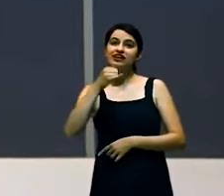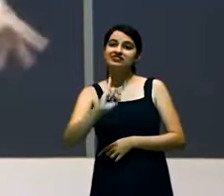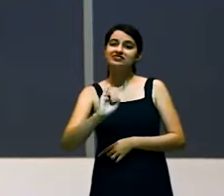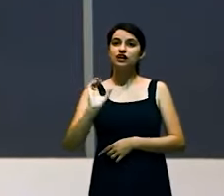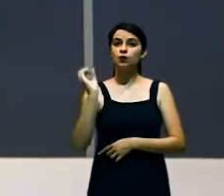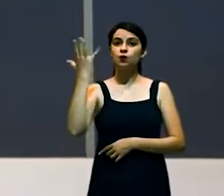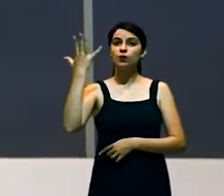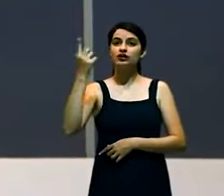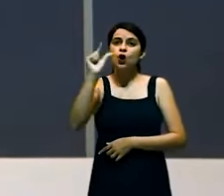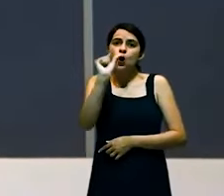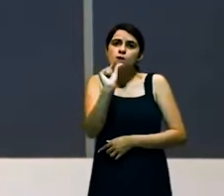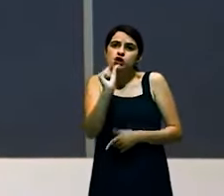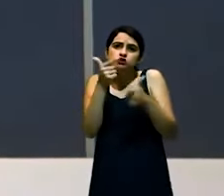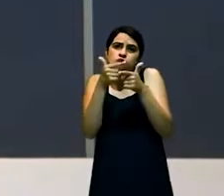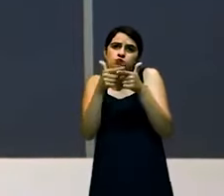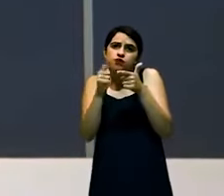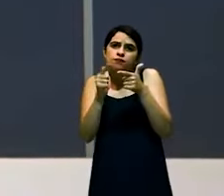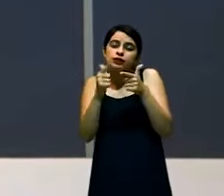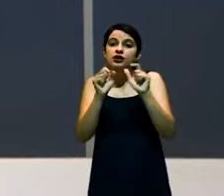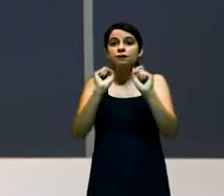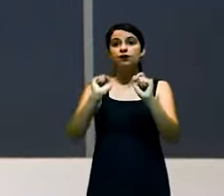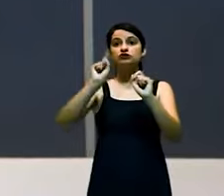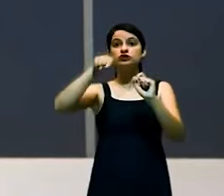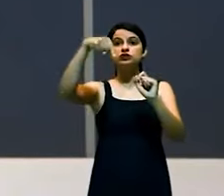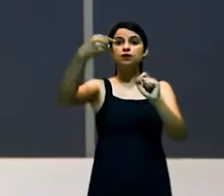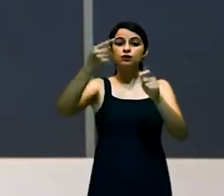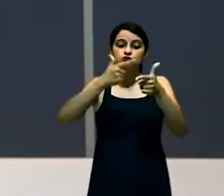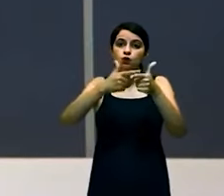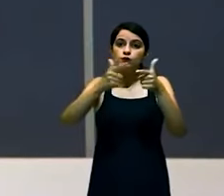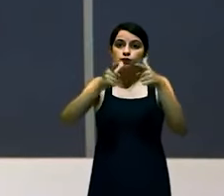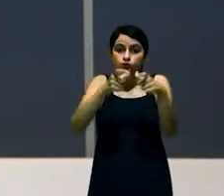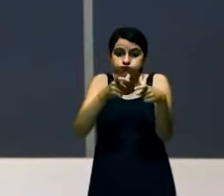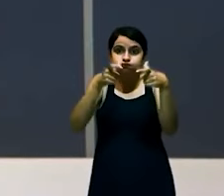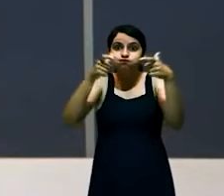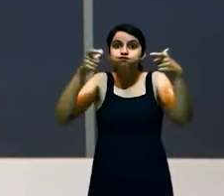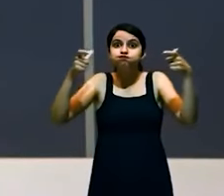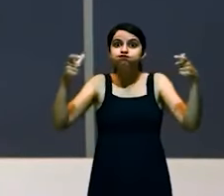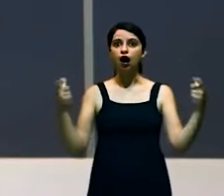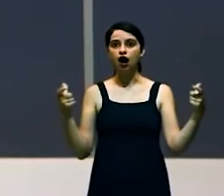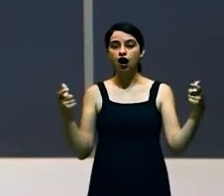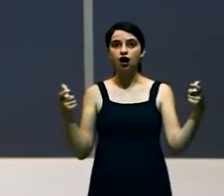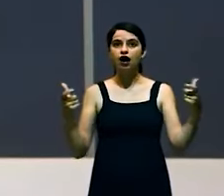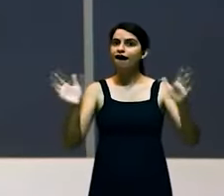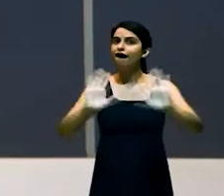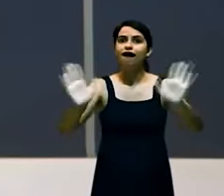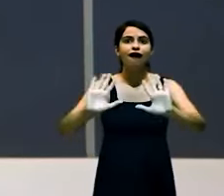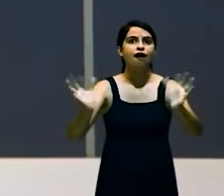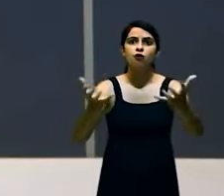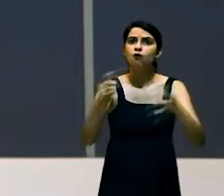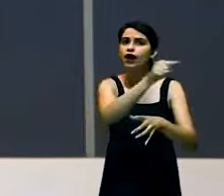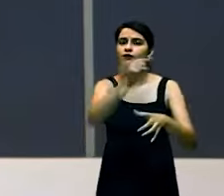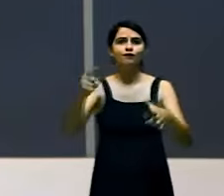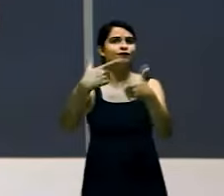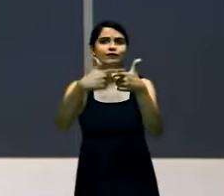vou orar por você. Mas quem vai passar pelo problema é você. E como eu não quero que você passe por problema, eu estou